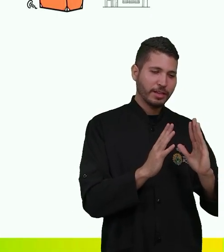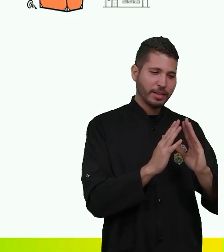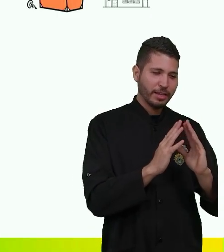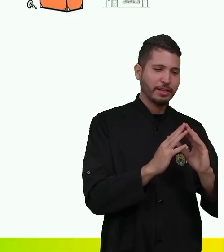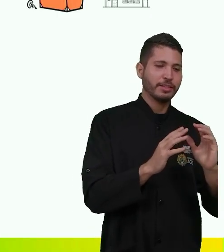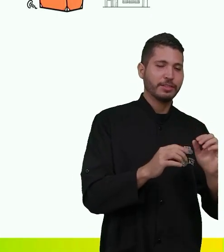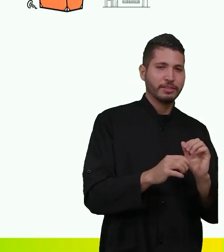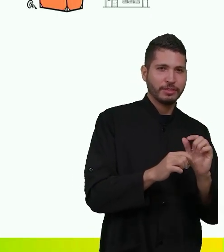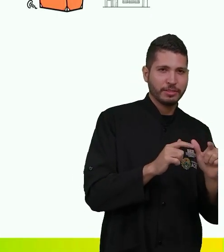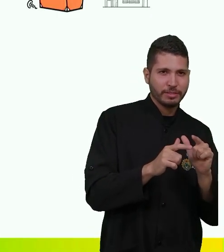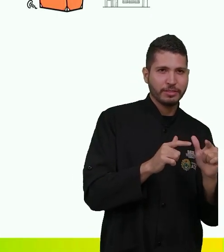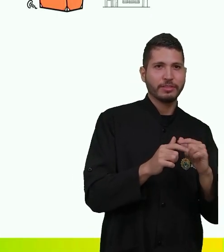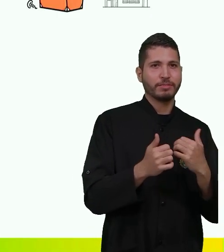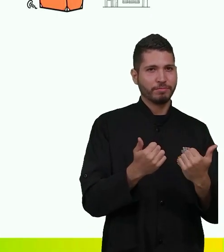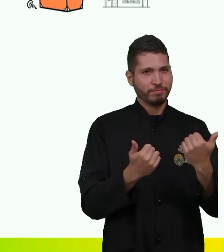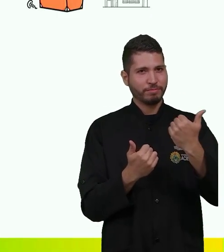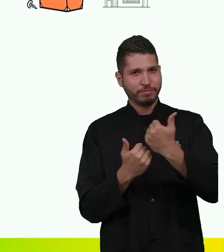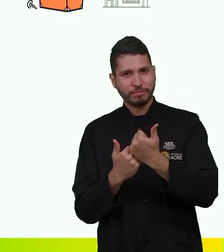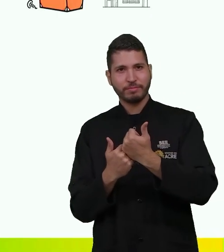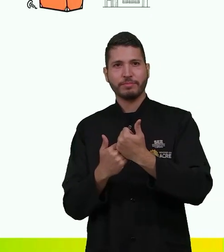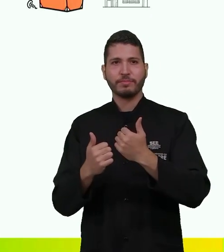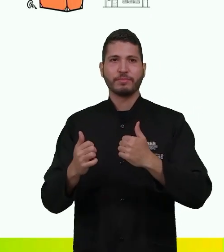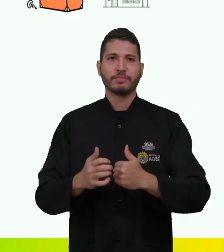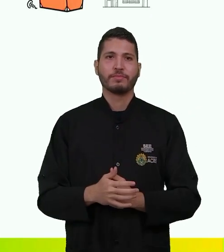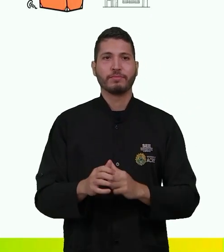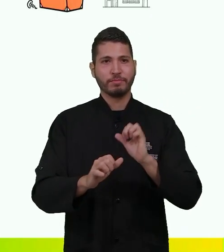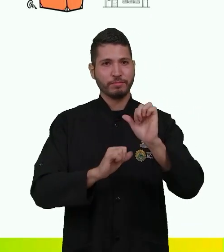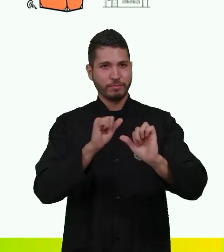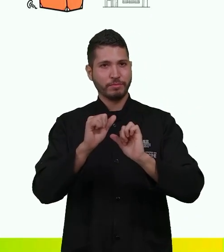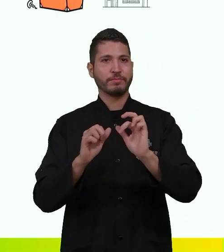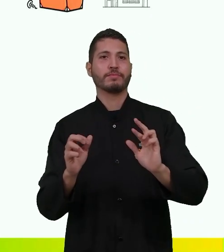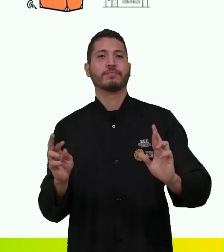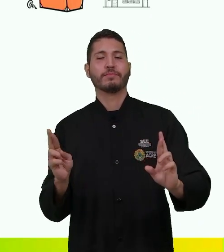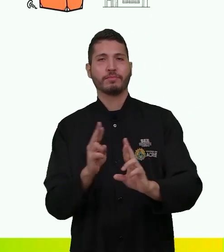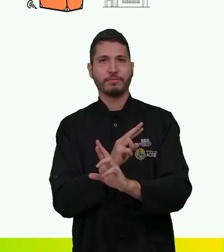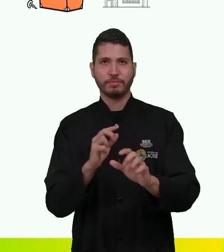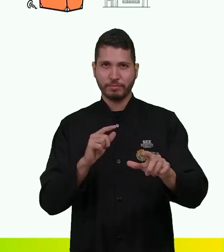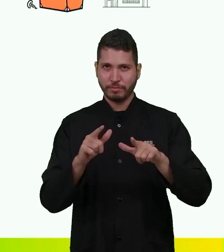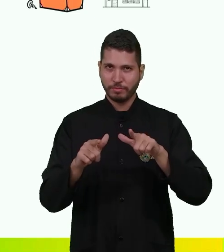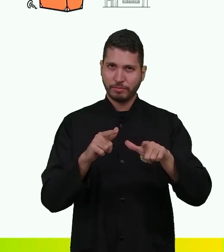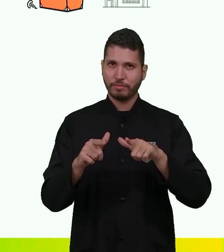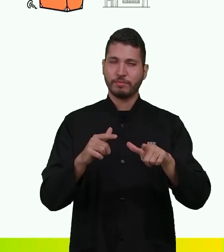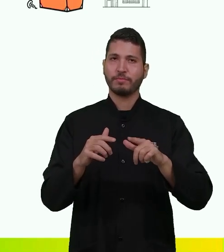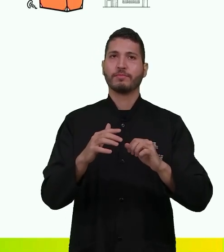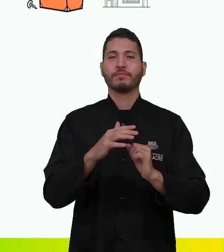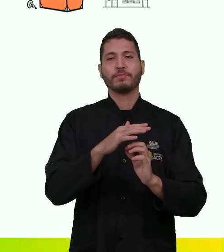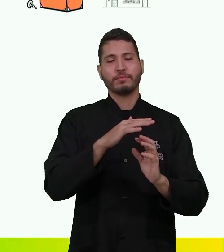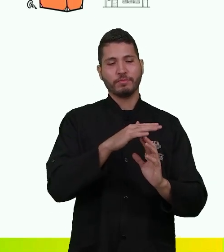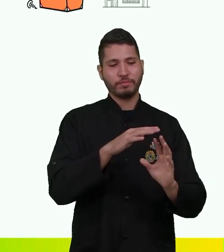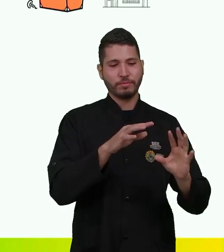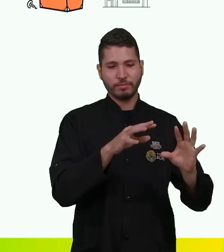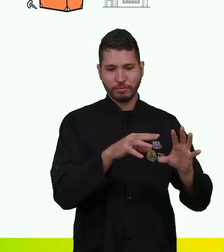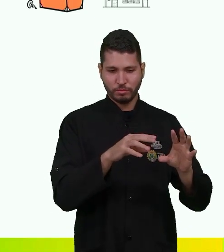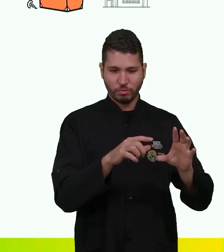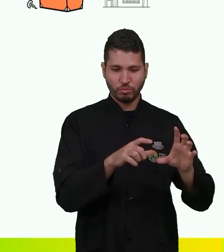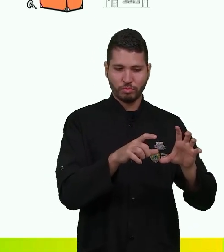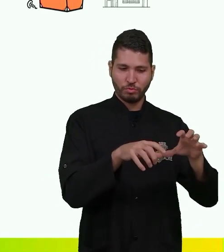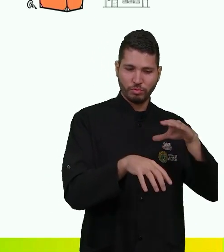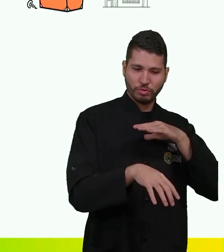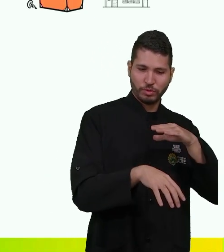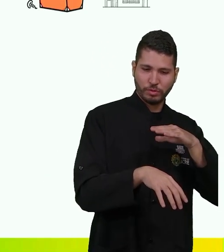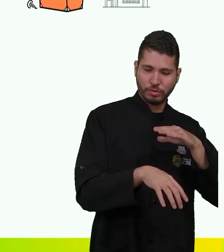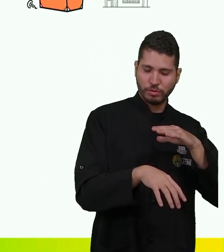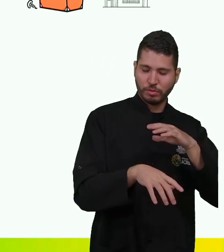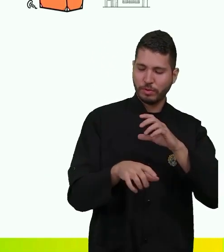a produção e alterando as relações de trabalho, com a migração do campo para a cidade e a criação de